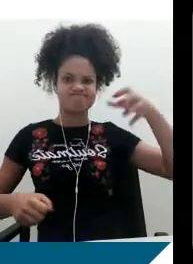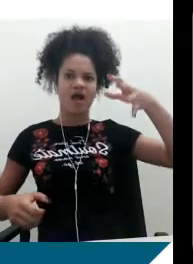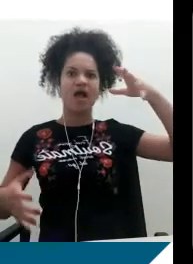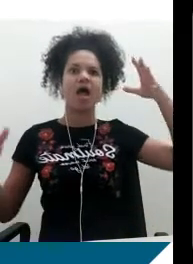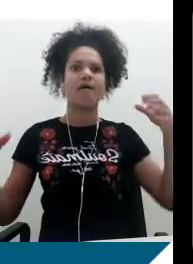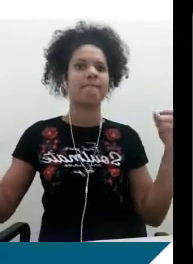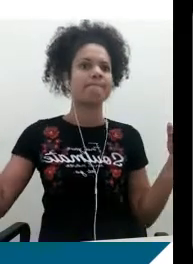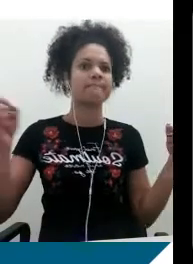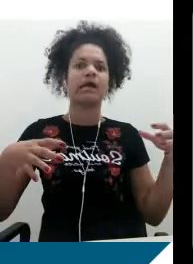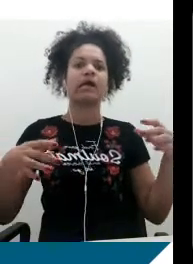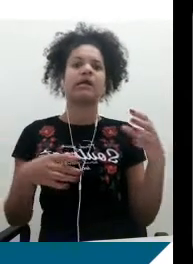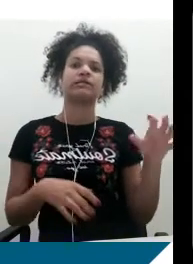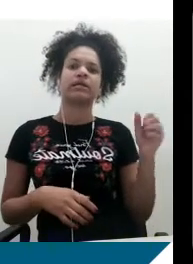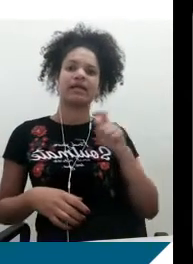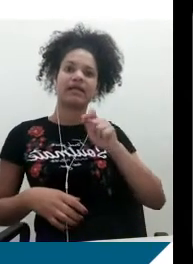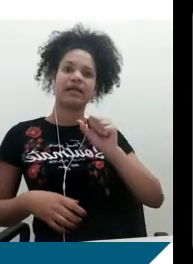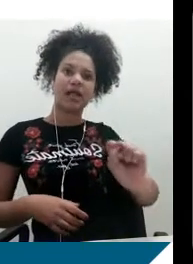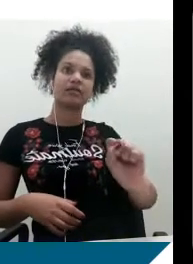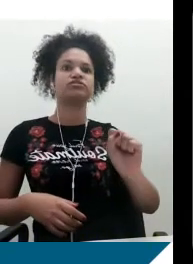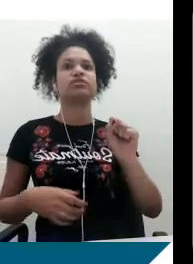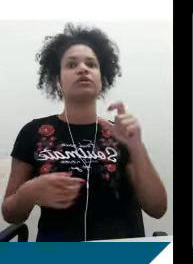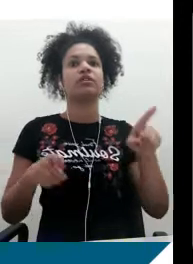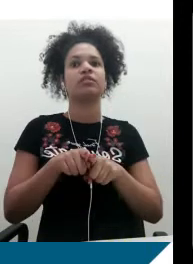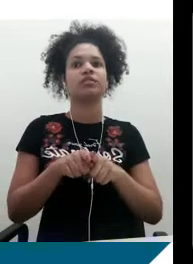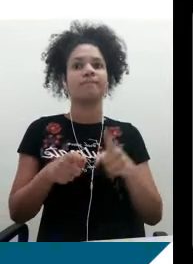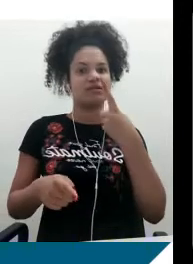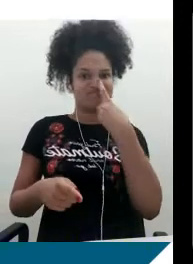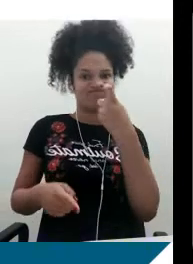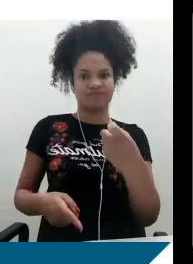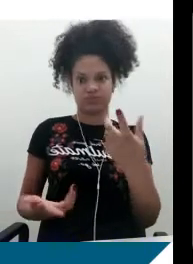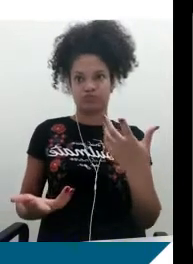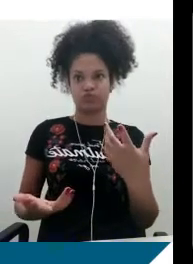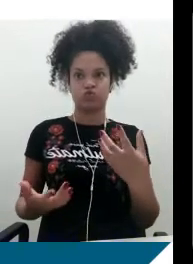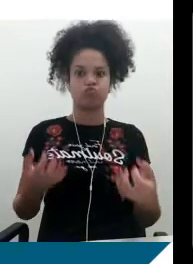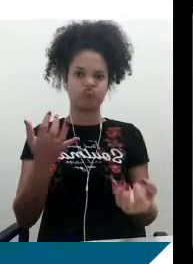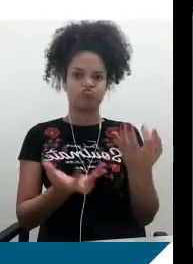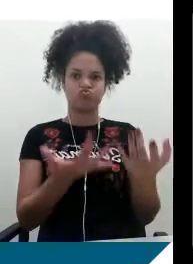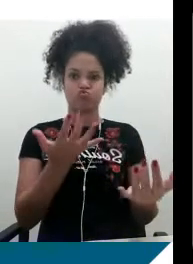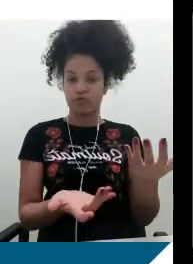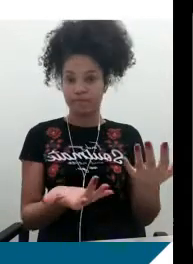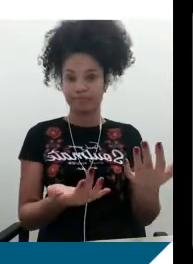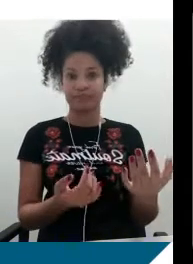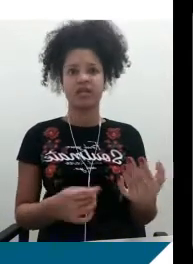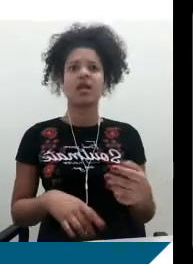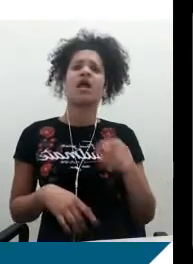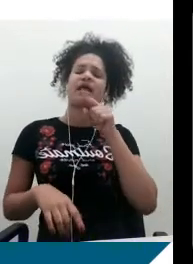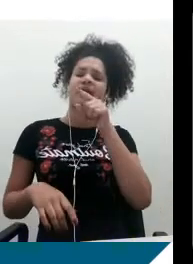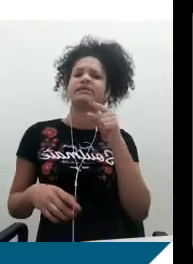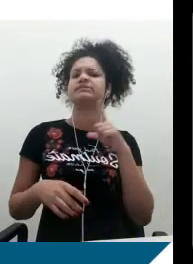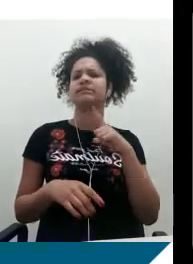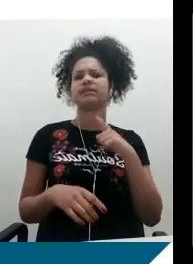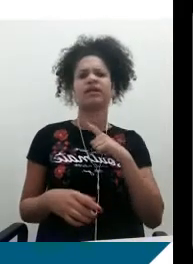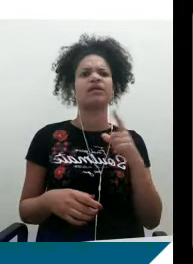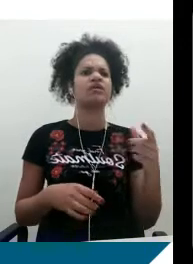abordado a partir de uma perspectiva mais genérica, uma perspectiva que se baseia no tempo presente. Por isso que, às vezes,